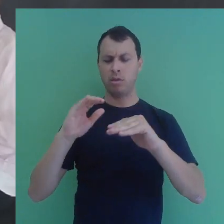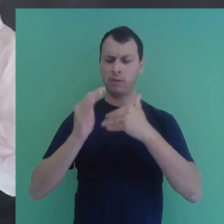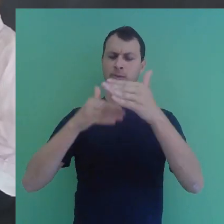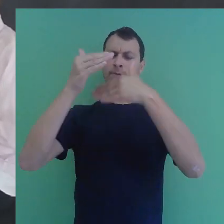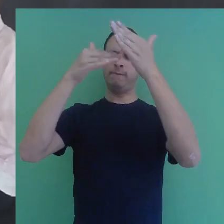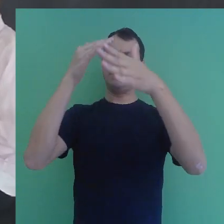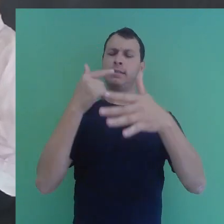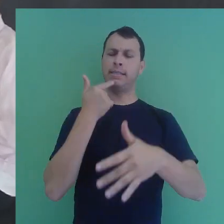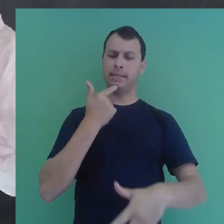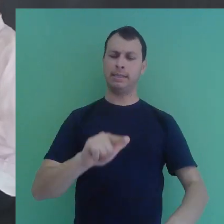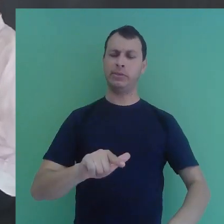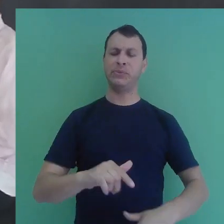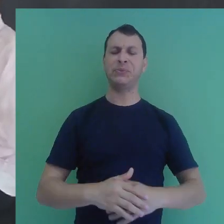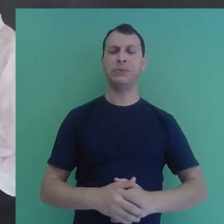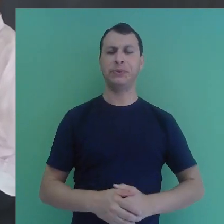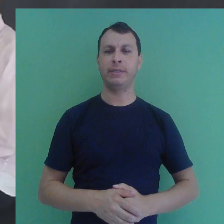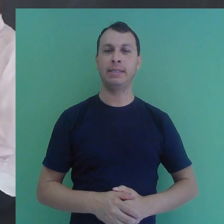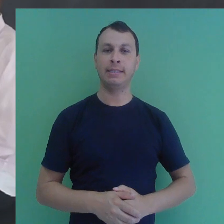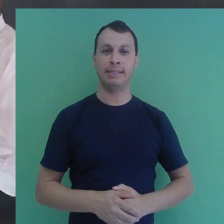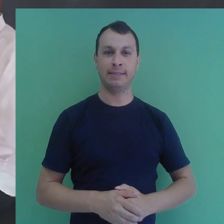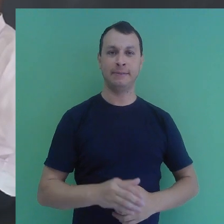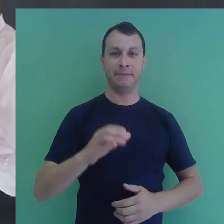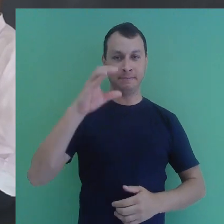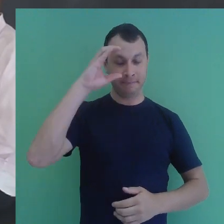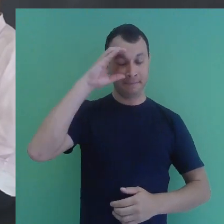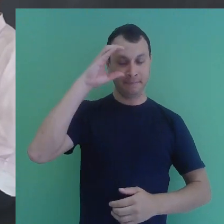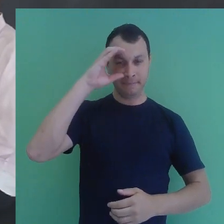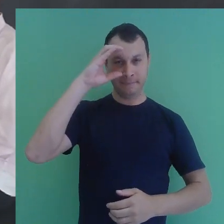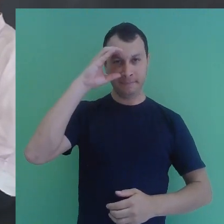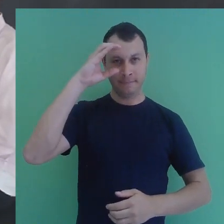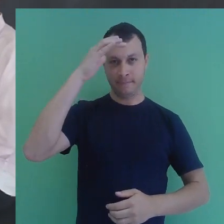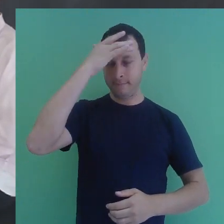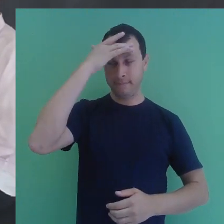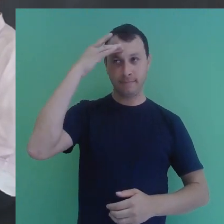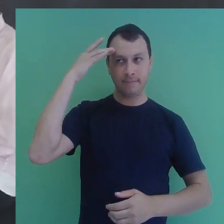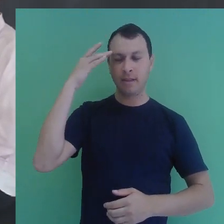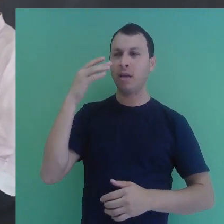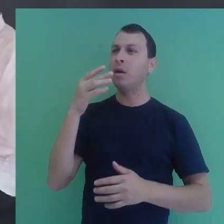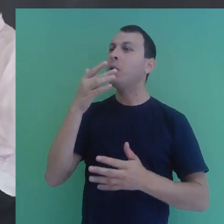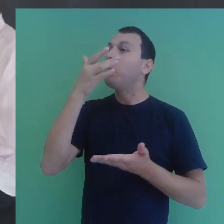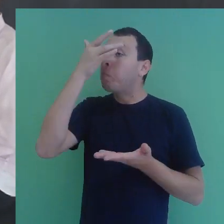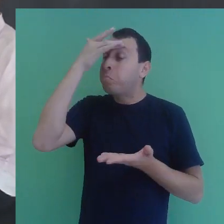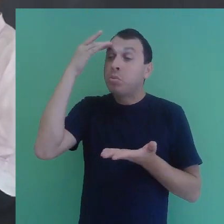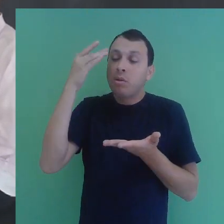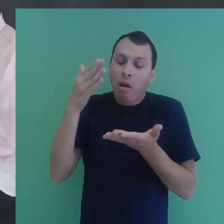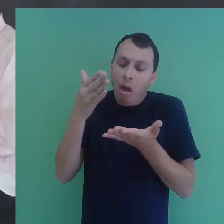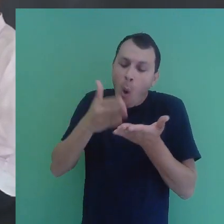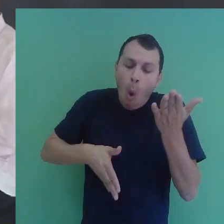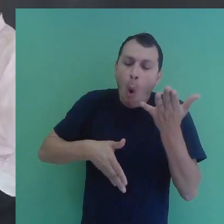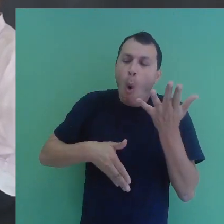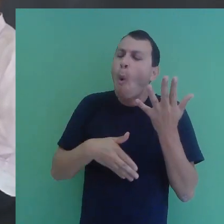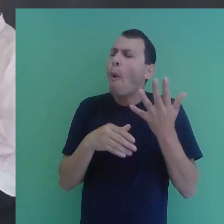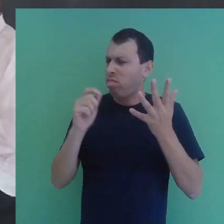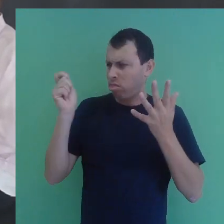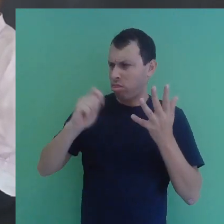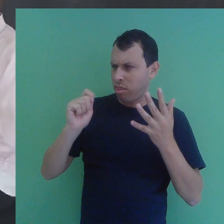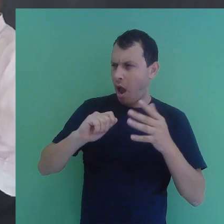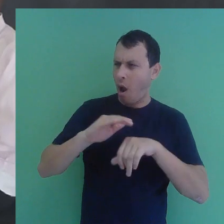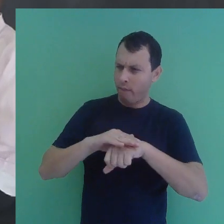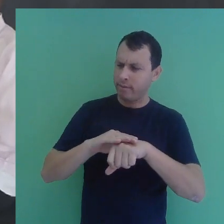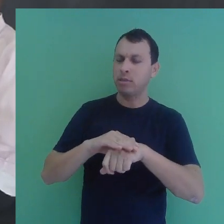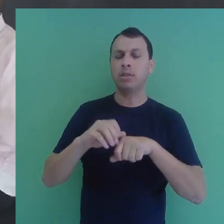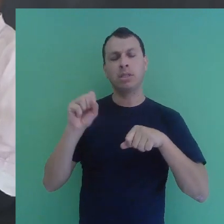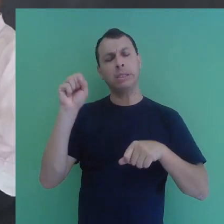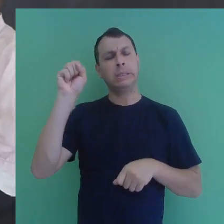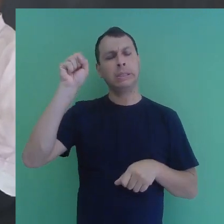língua. E esse exemplo que o Cássio falou, é uma pessoa que tem um dedo faltando, você acha que é possível também? Sim, é possível. Eu